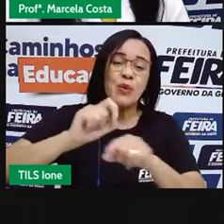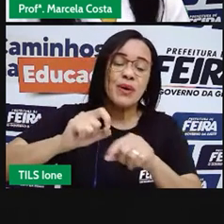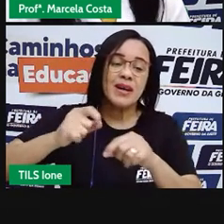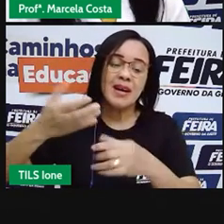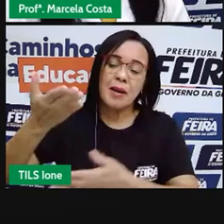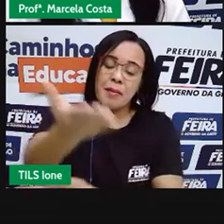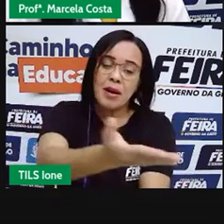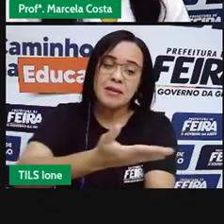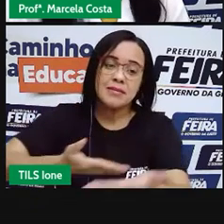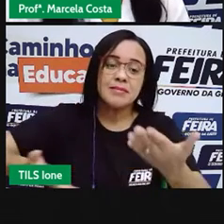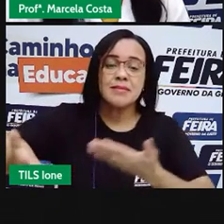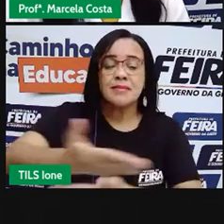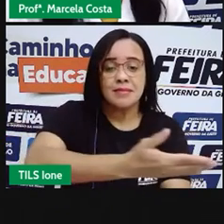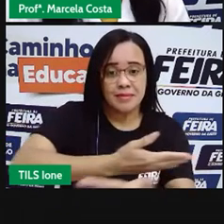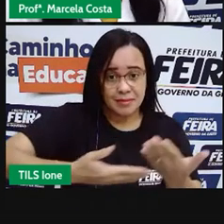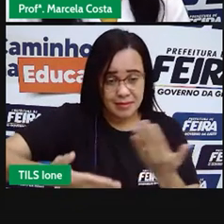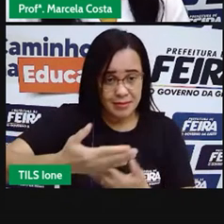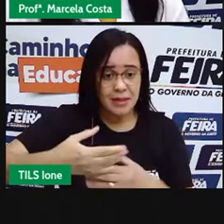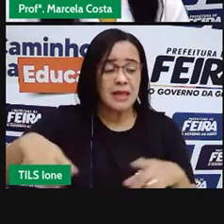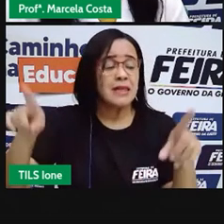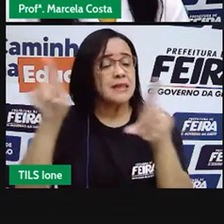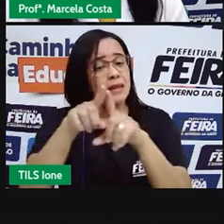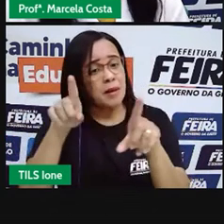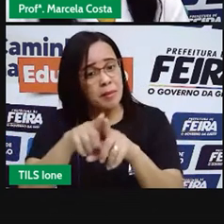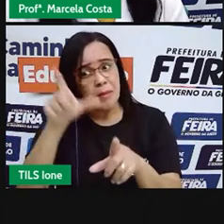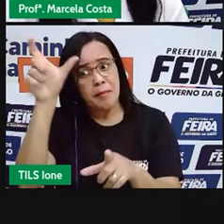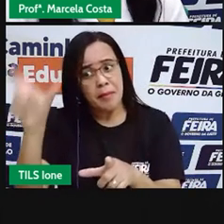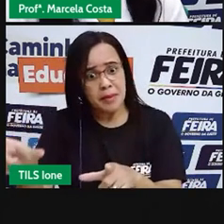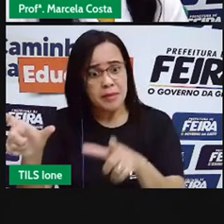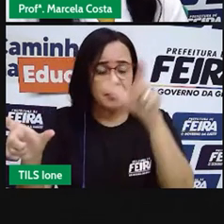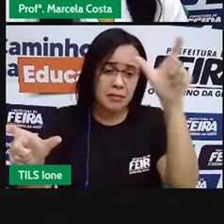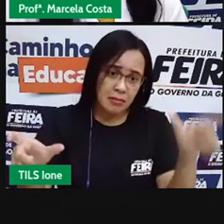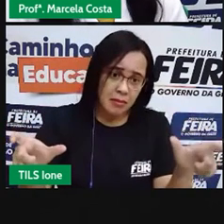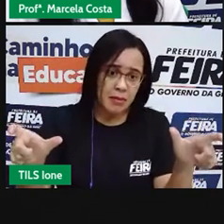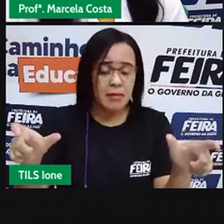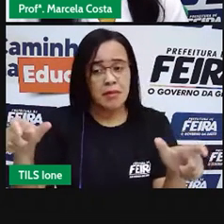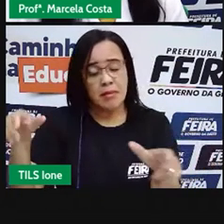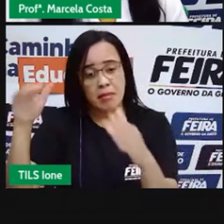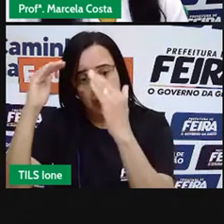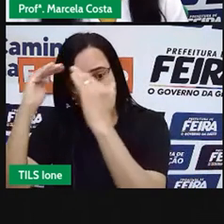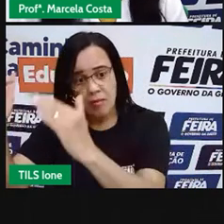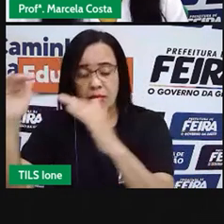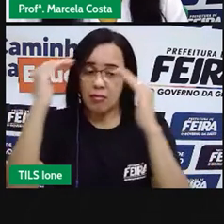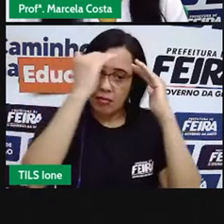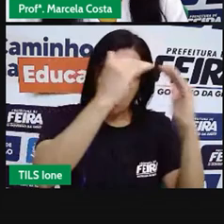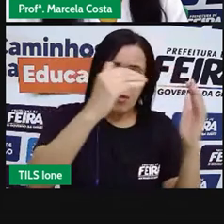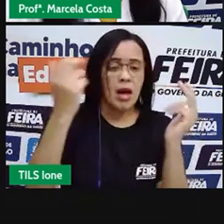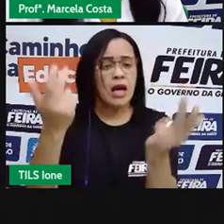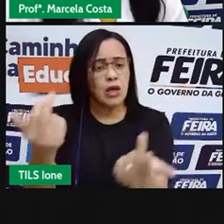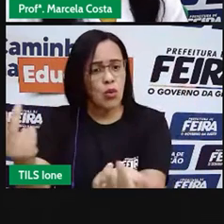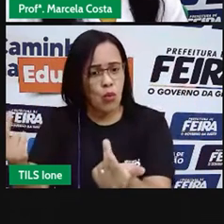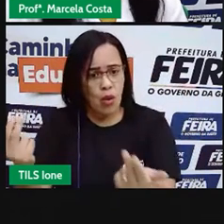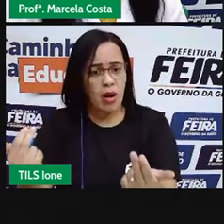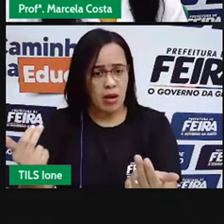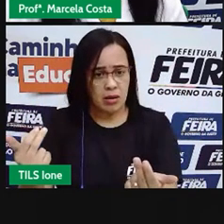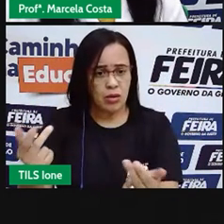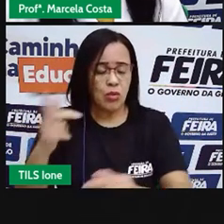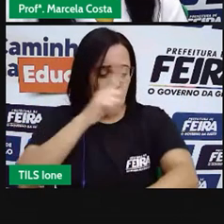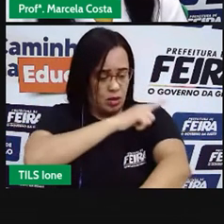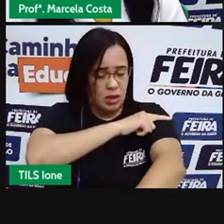e apagou na mesma forma que você quer ser apagado ou 30